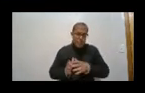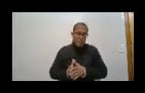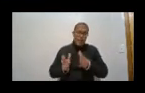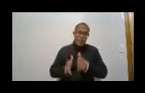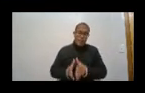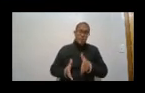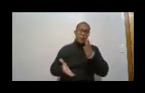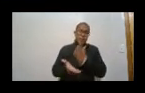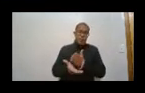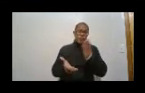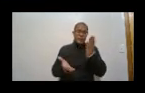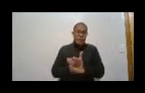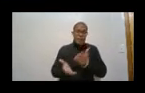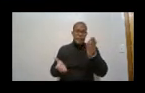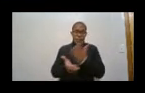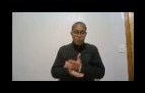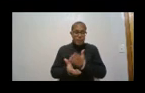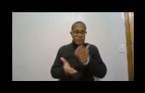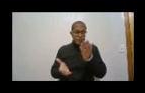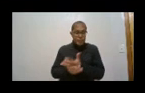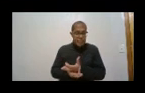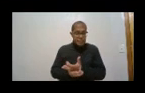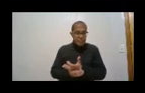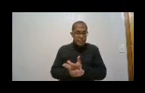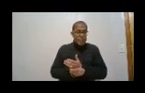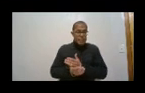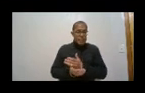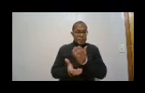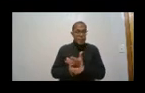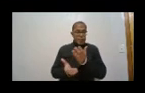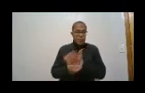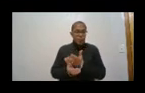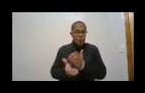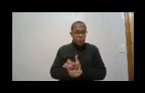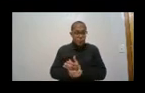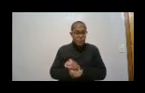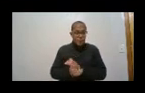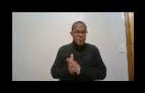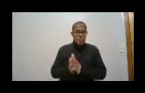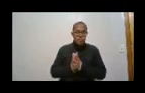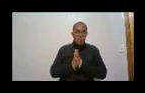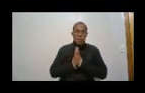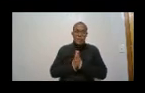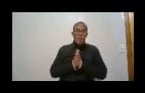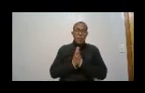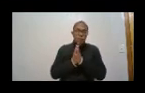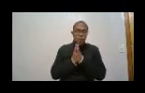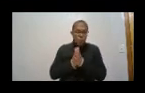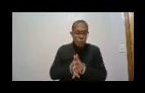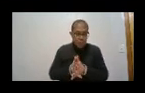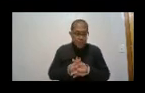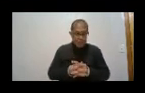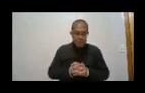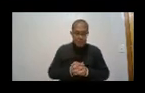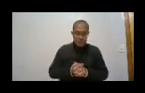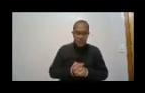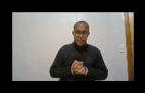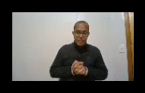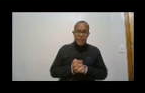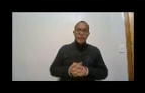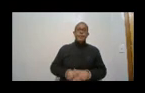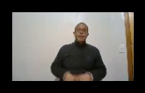vez: o medicamento não cria nenhuma atividade que a célula não produza, mas sim ele só o que? Ele modula a